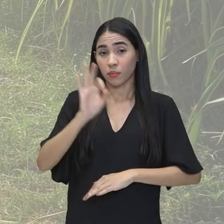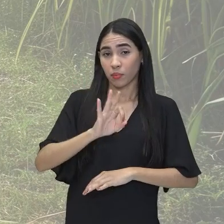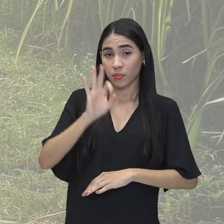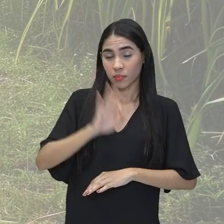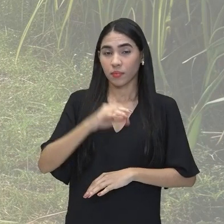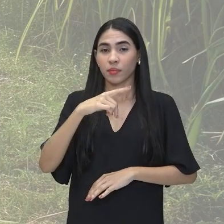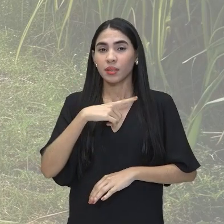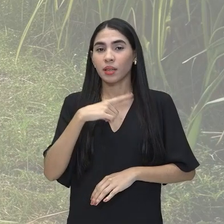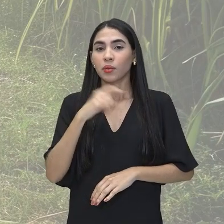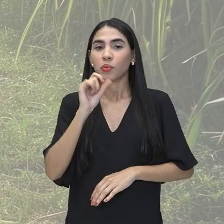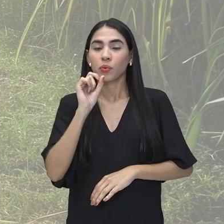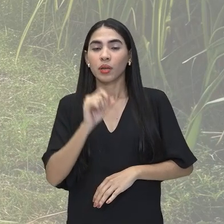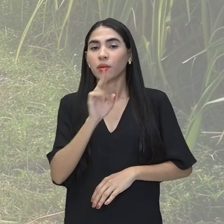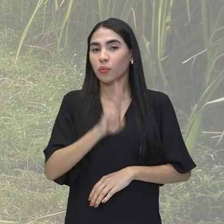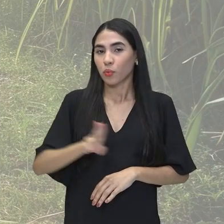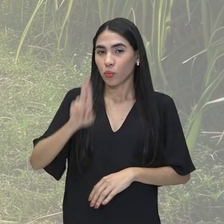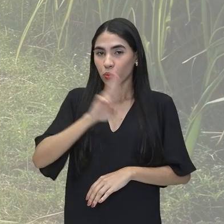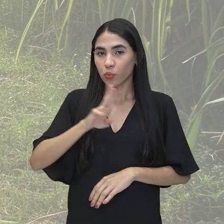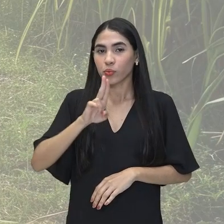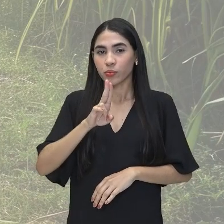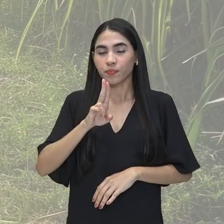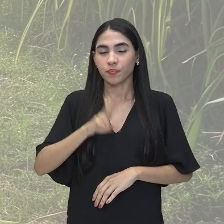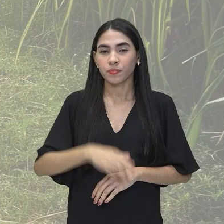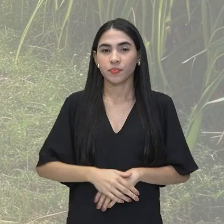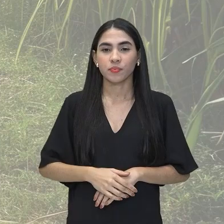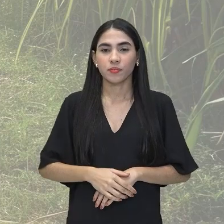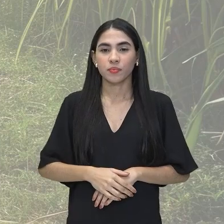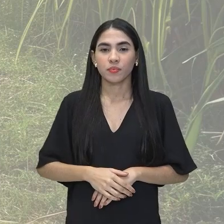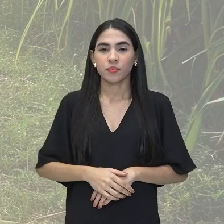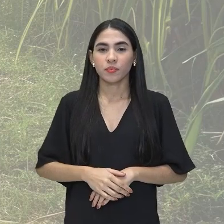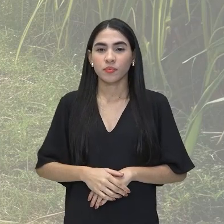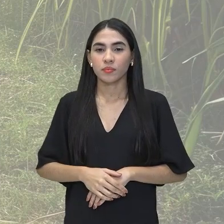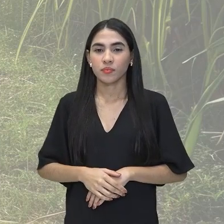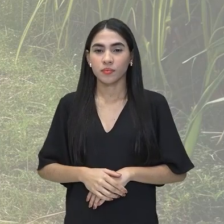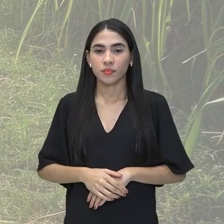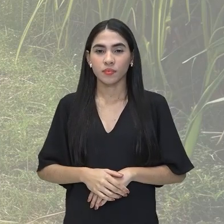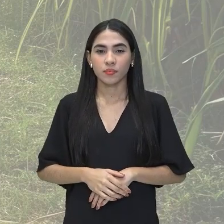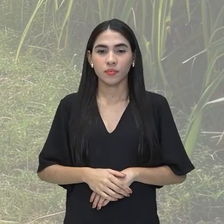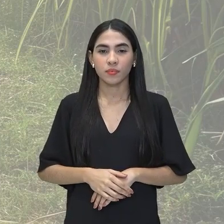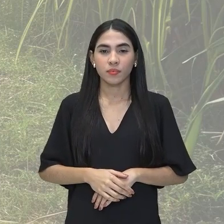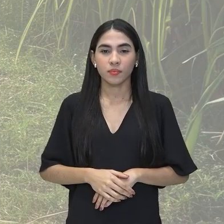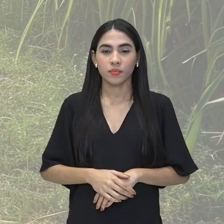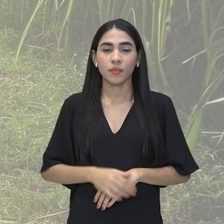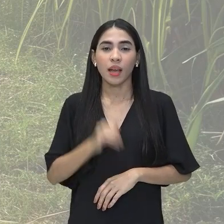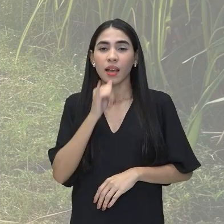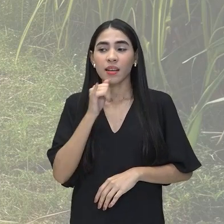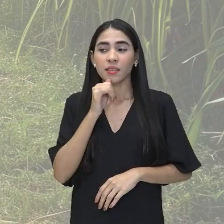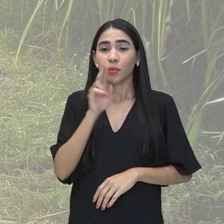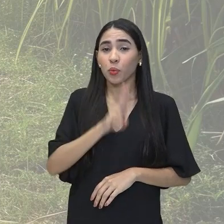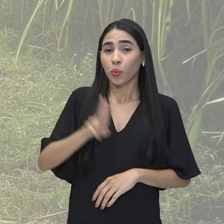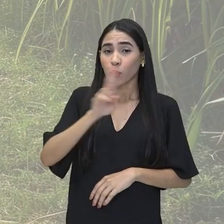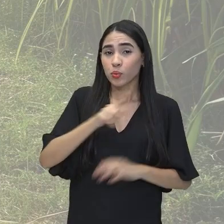tem aí um certo uso, né? Uma certa como é que se diz?